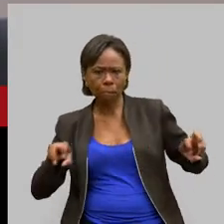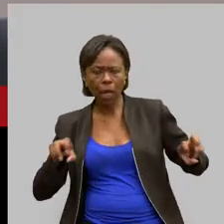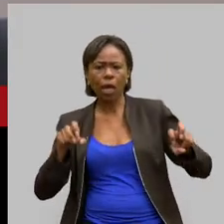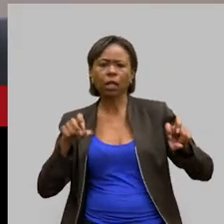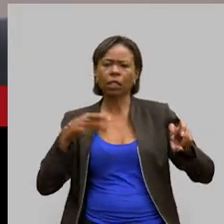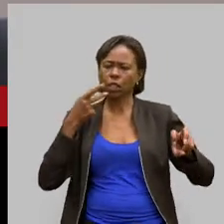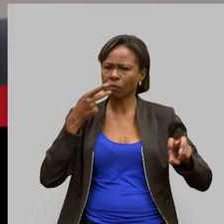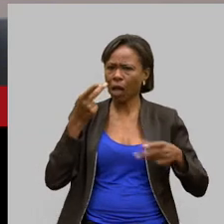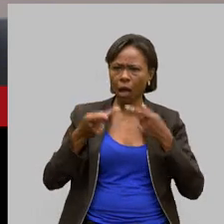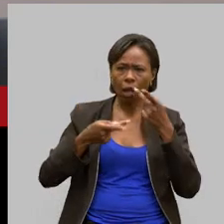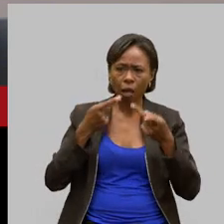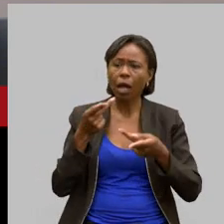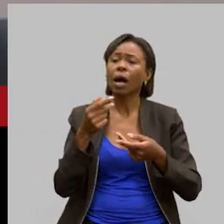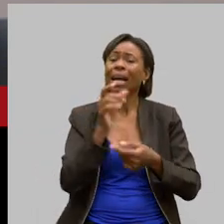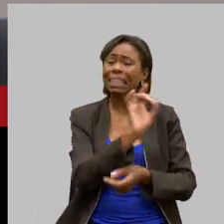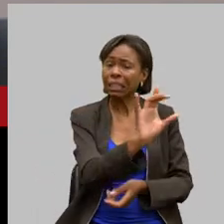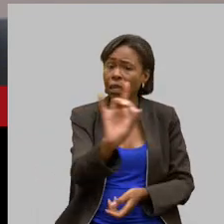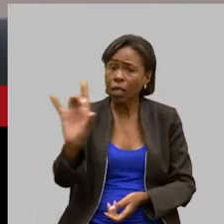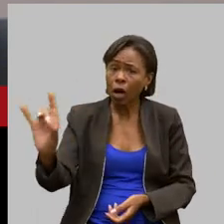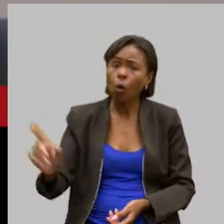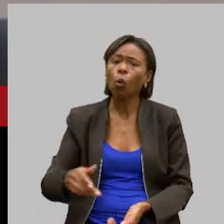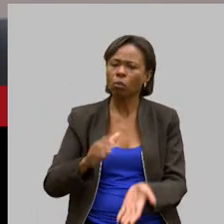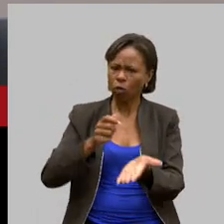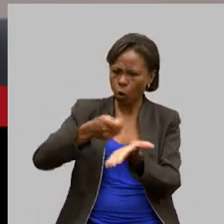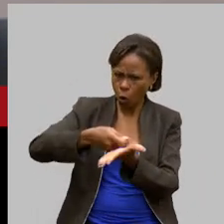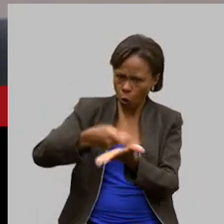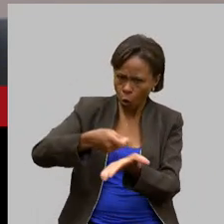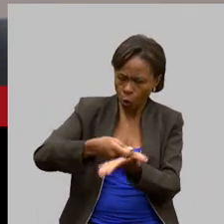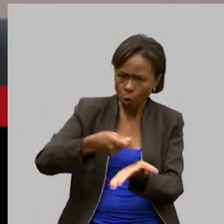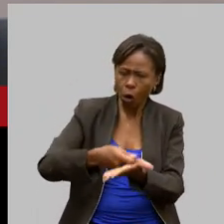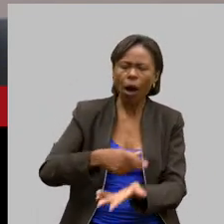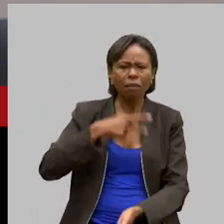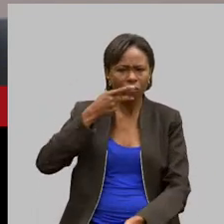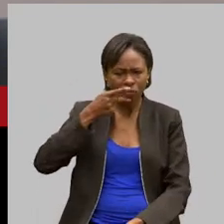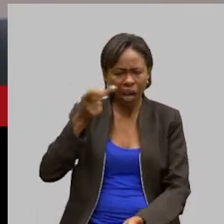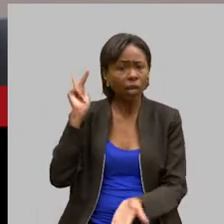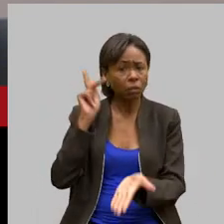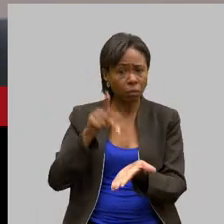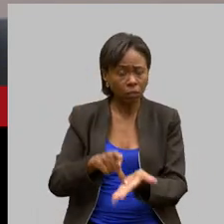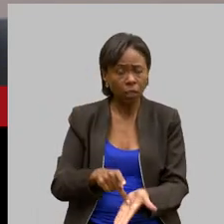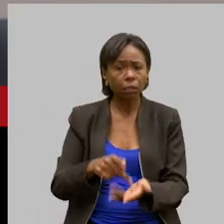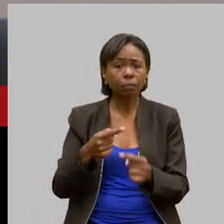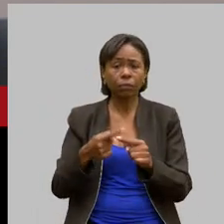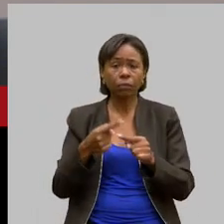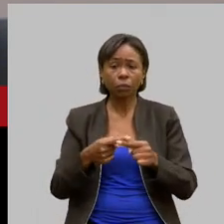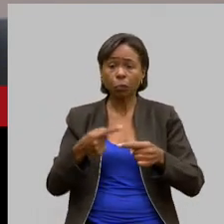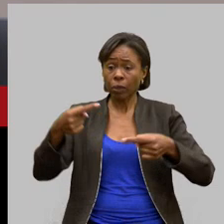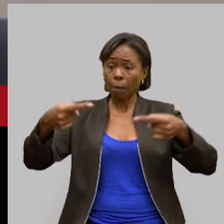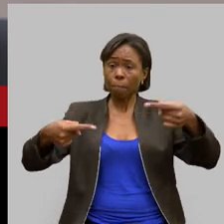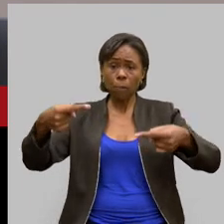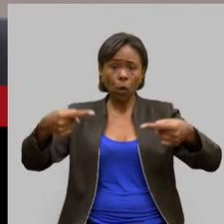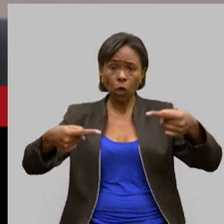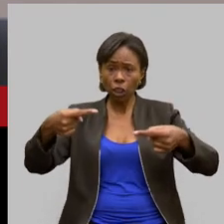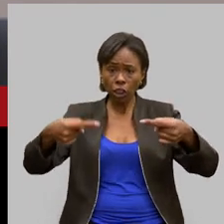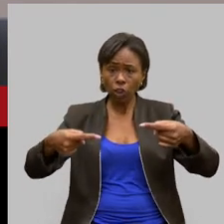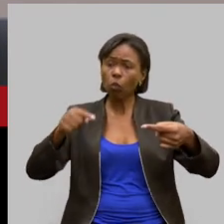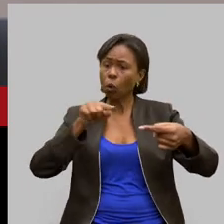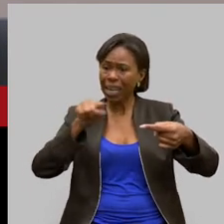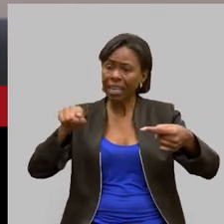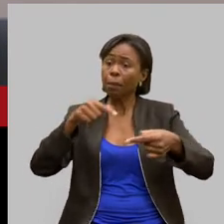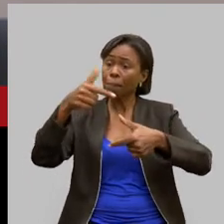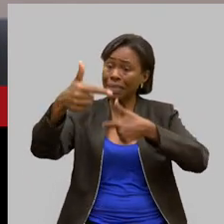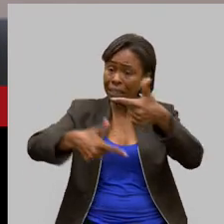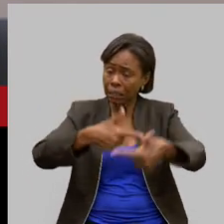vocês falem falem cobrem mesmo político é para servir e não para ser servido isso eu